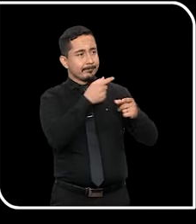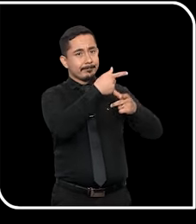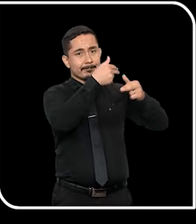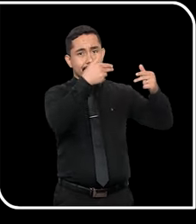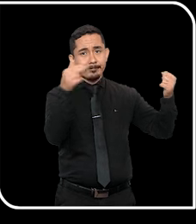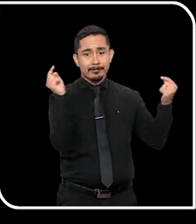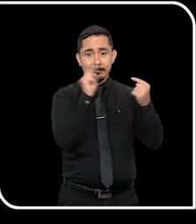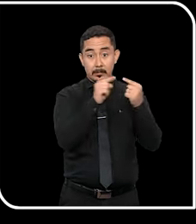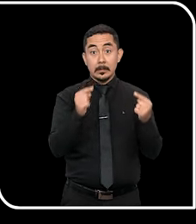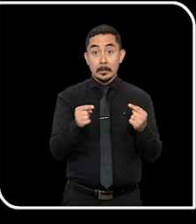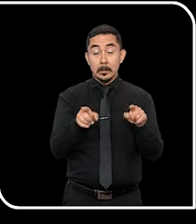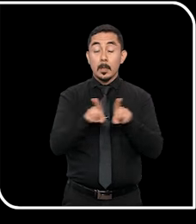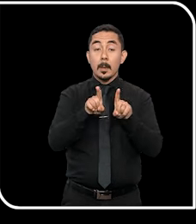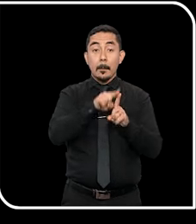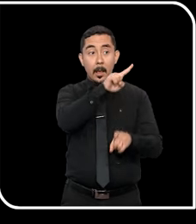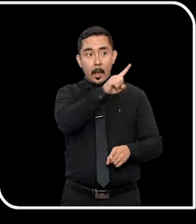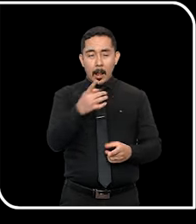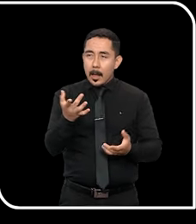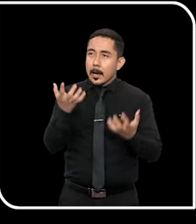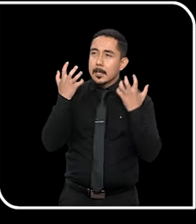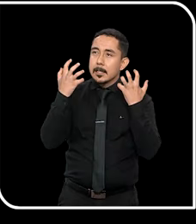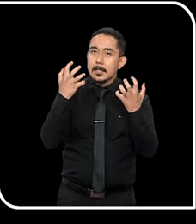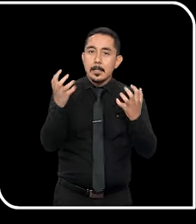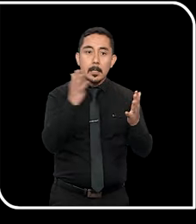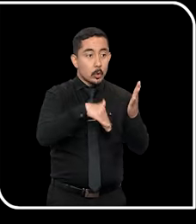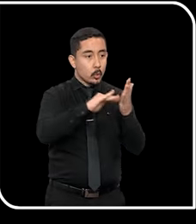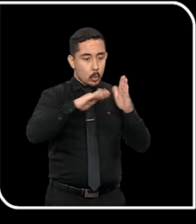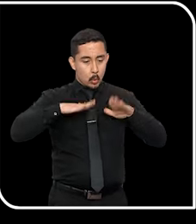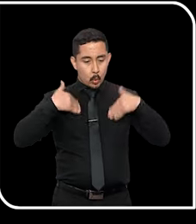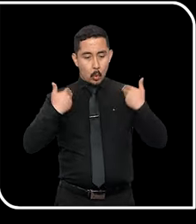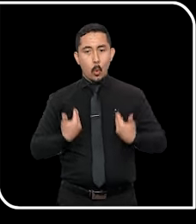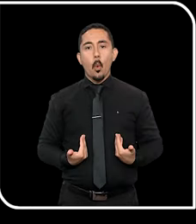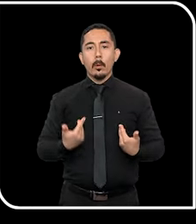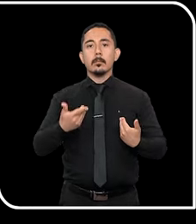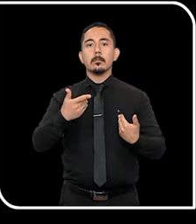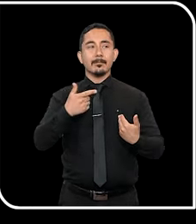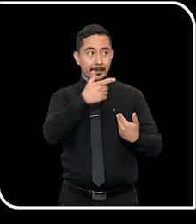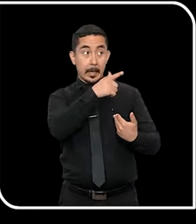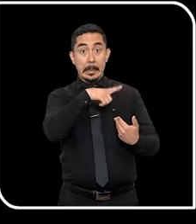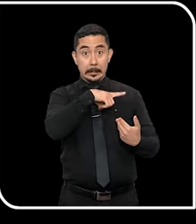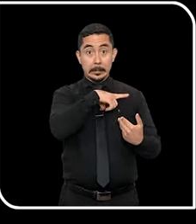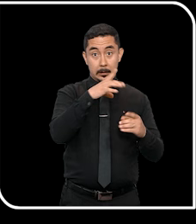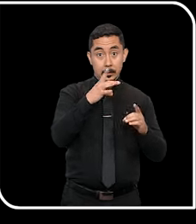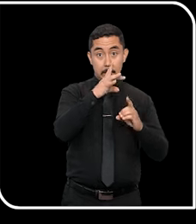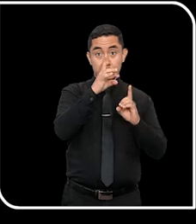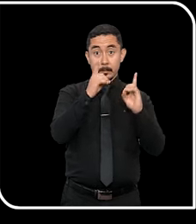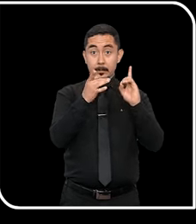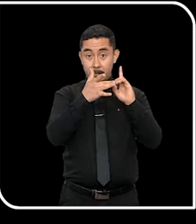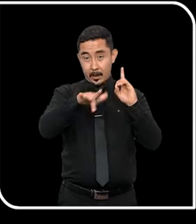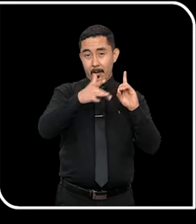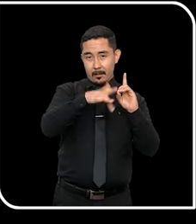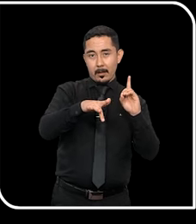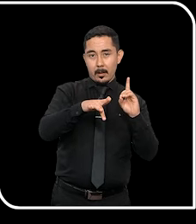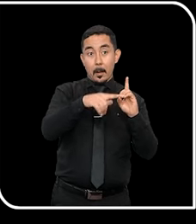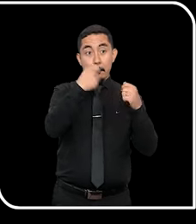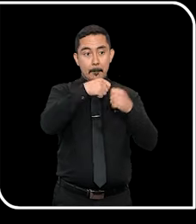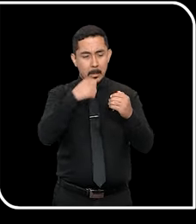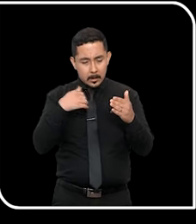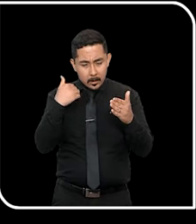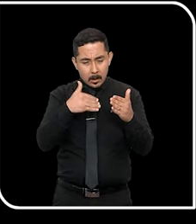maneira e ela faz com que esse ela deseja né fazer com que esse corpo que tem alguma deficiência chegue o mais perto